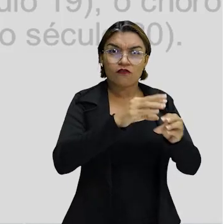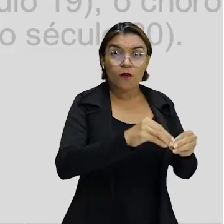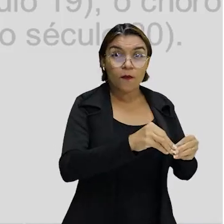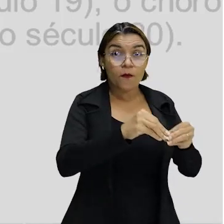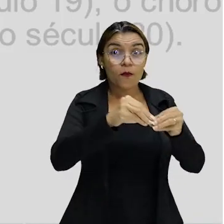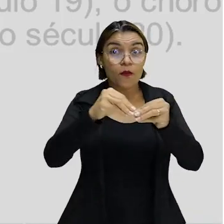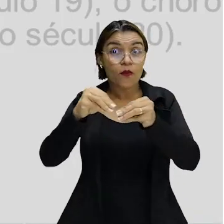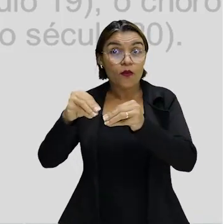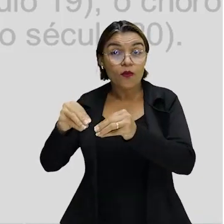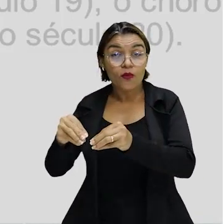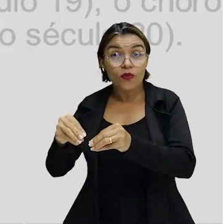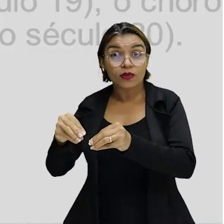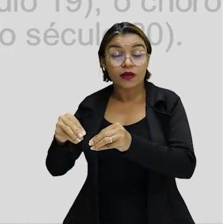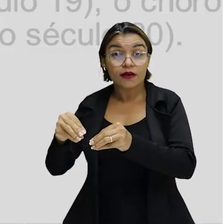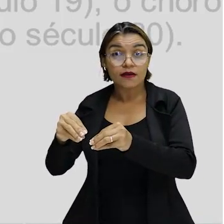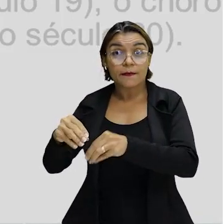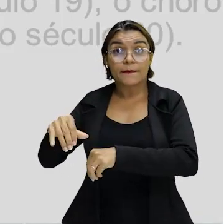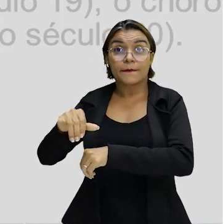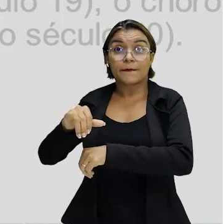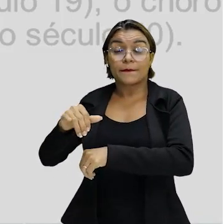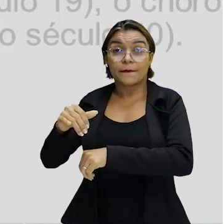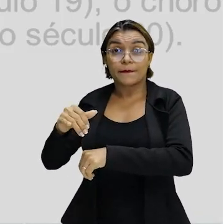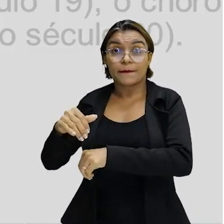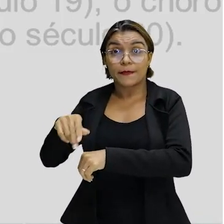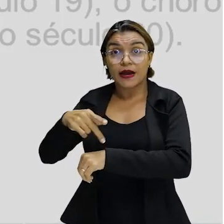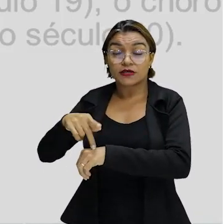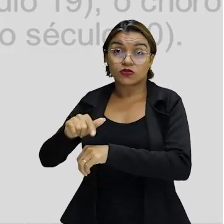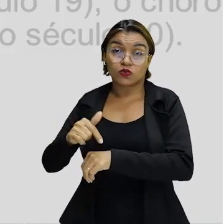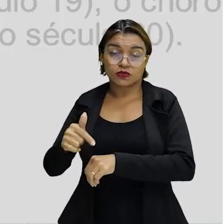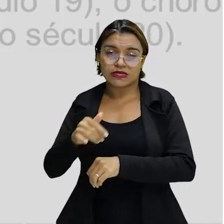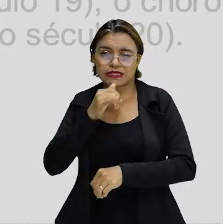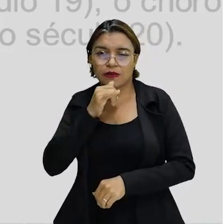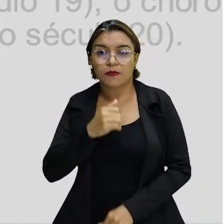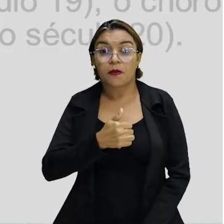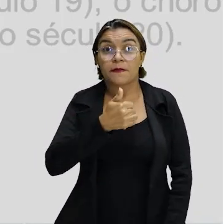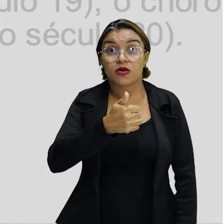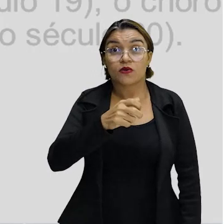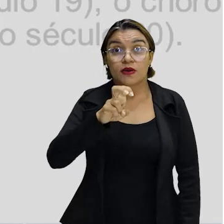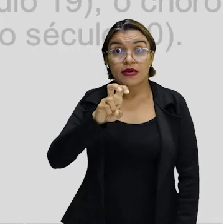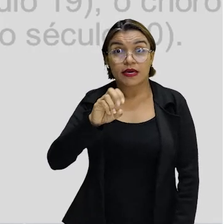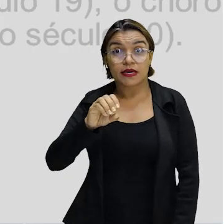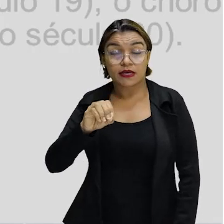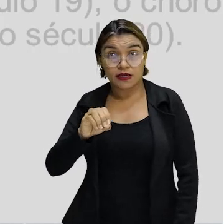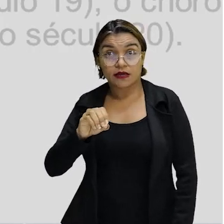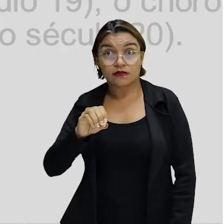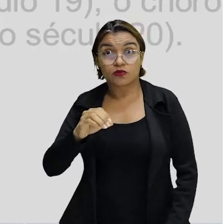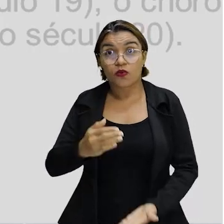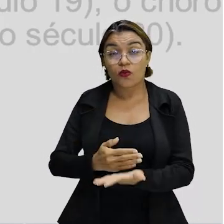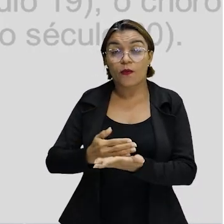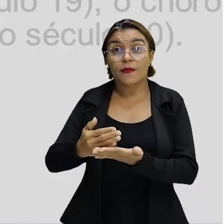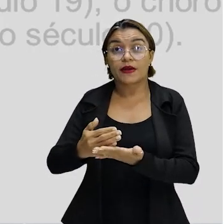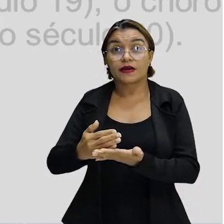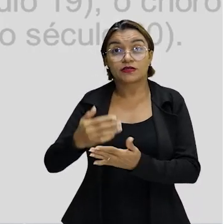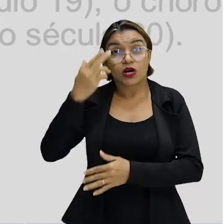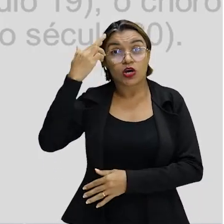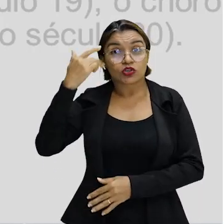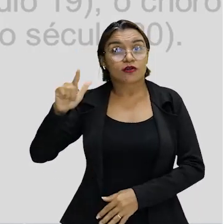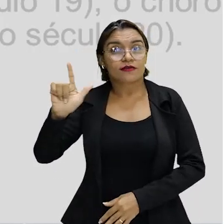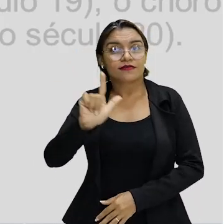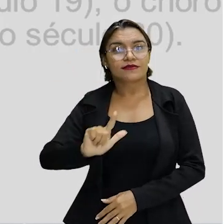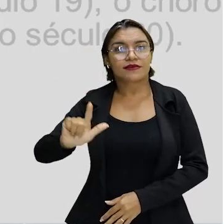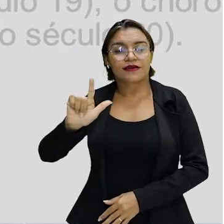dissociar isso aos continentes americanos a partir de 1500. Então, 1500 começa a história literária do nosso país, né, do